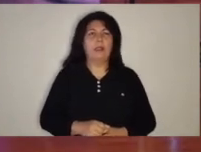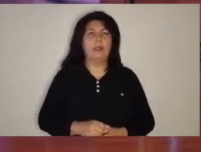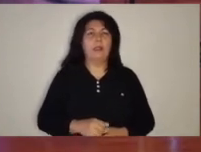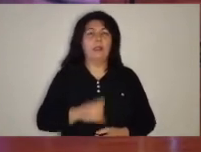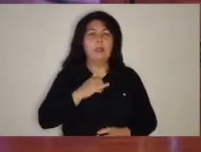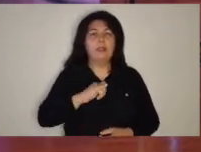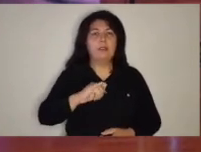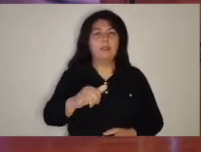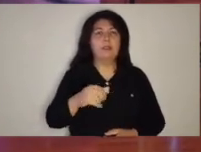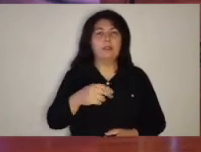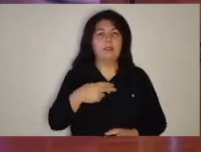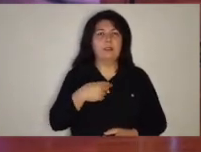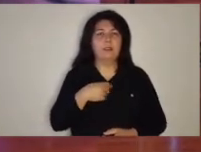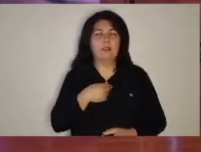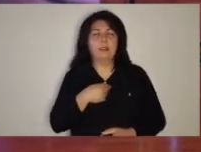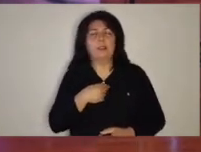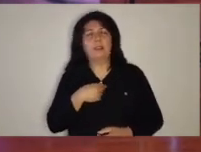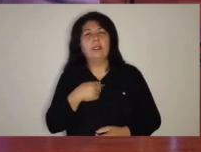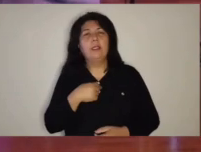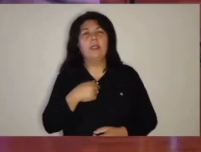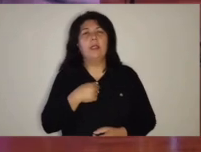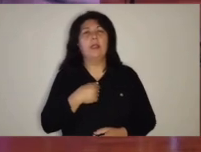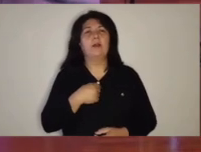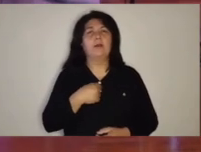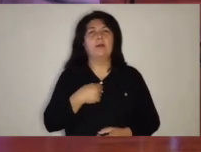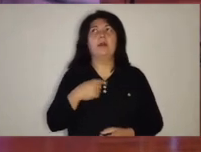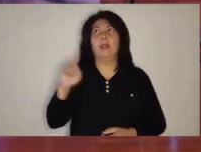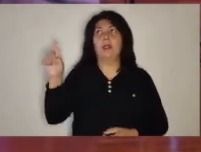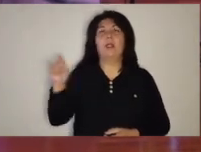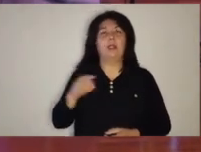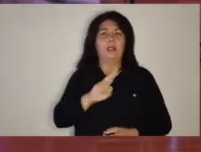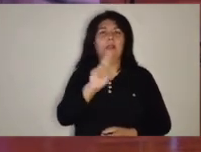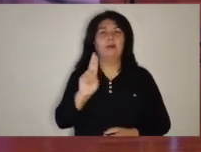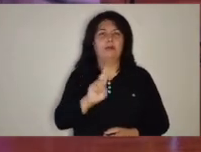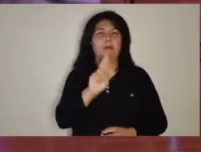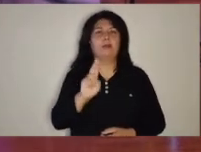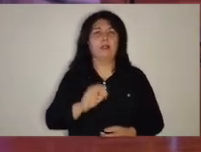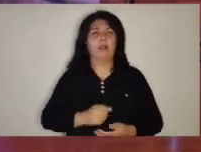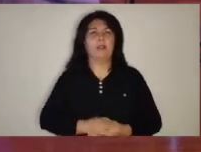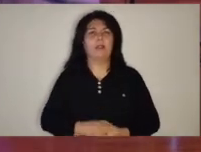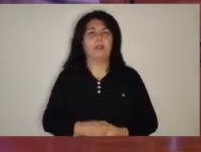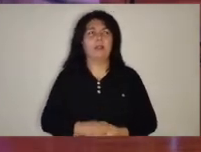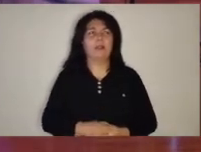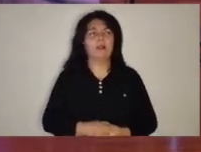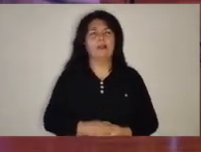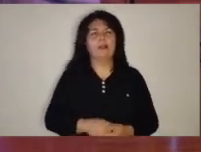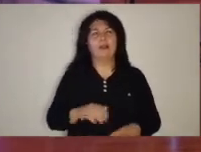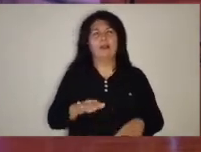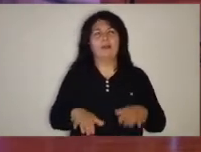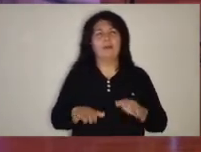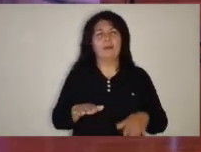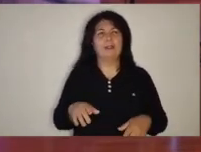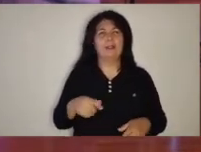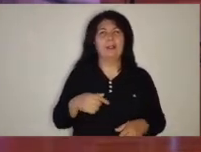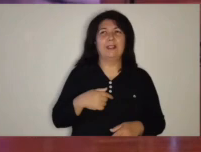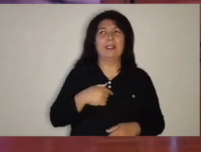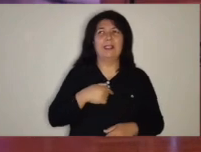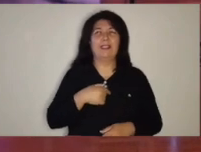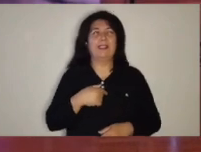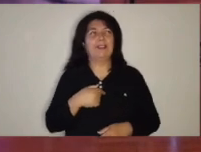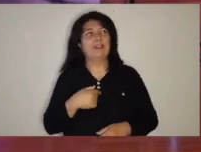E muitas das vezes o Senhor diz algo para a gente e a gente olha a nossa situação e diz: mas eu,